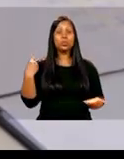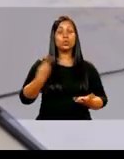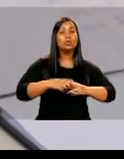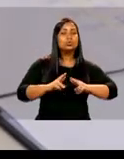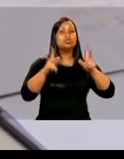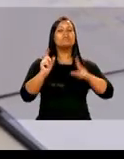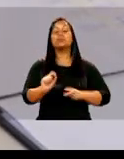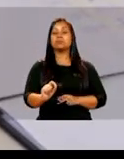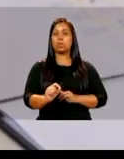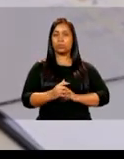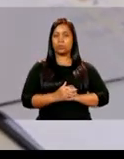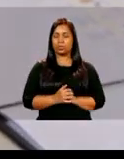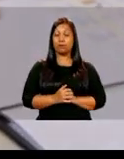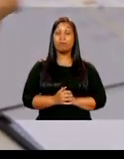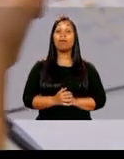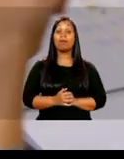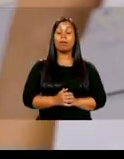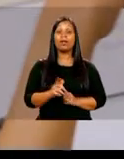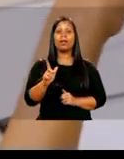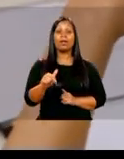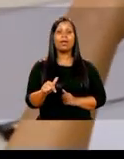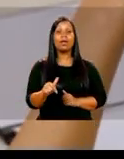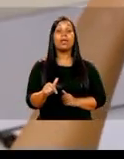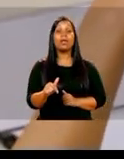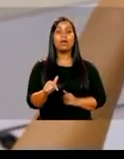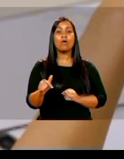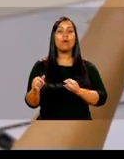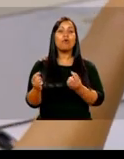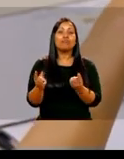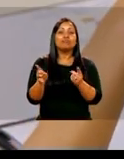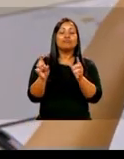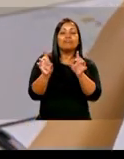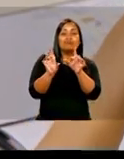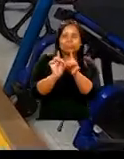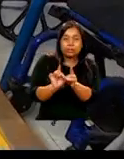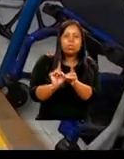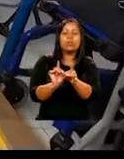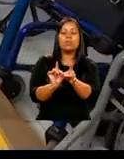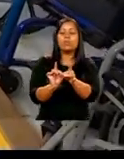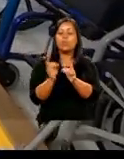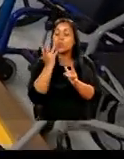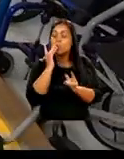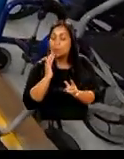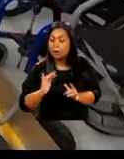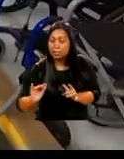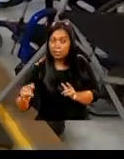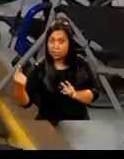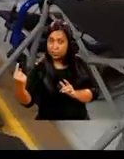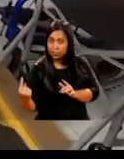nosso diferencial é o vínculo com a